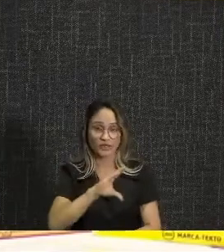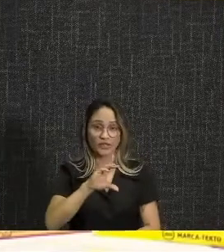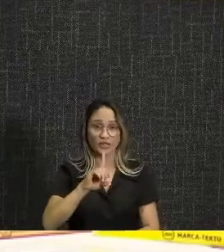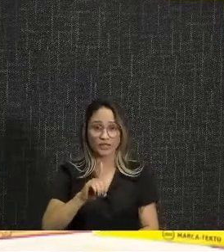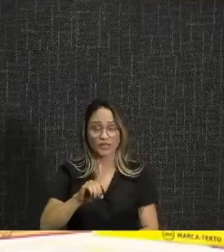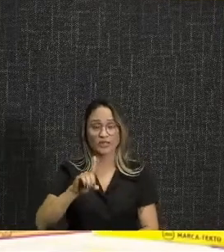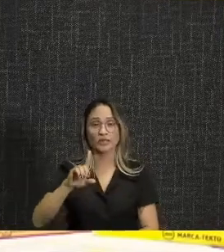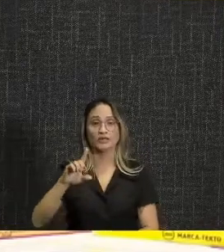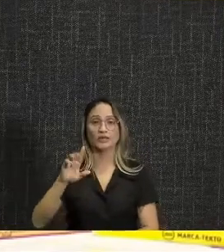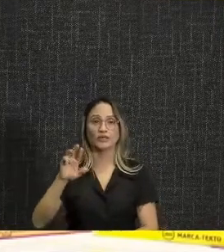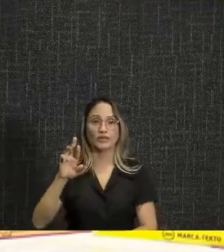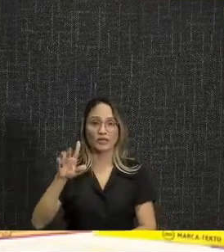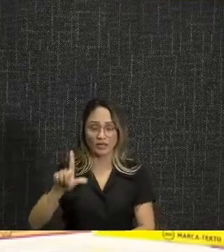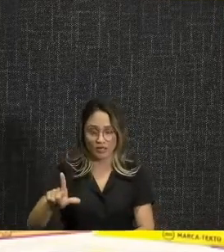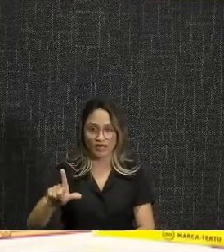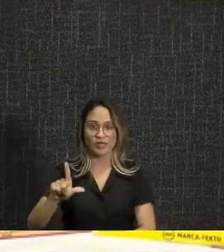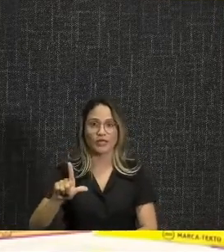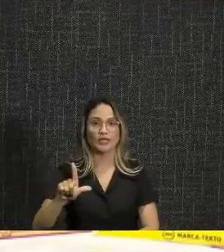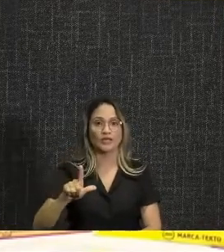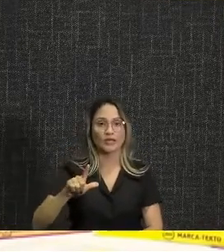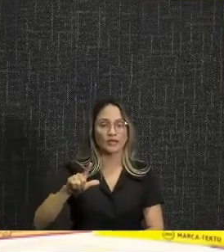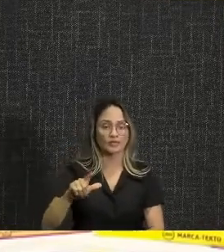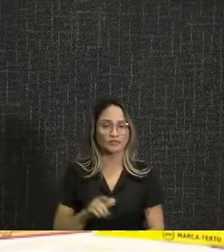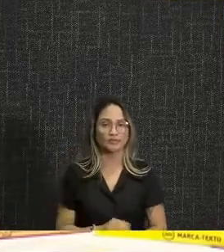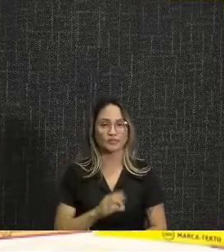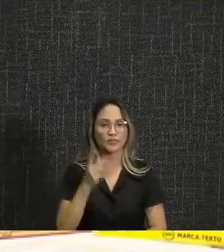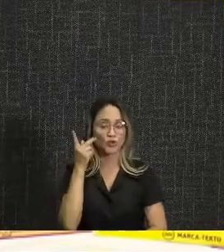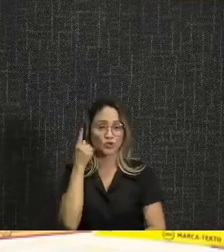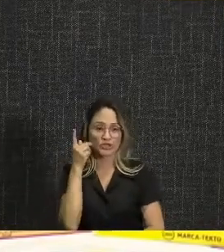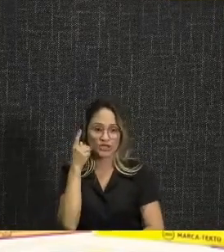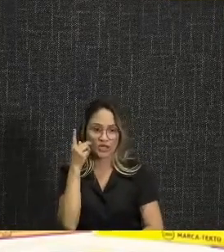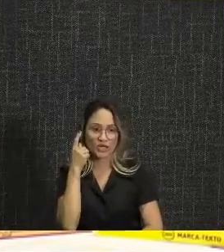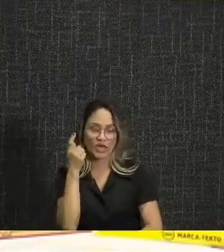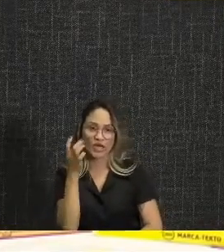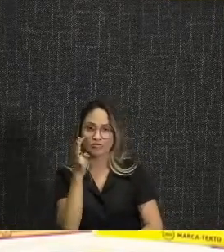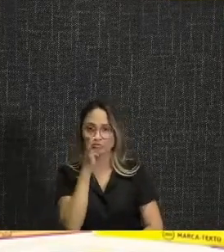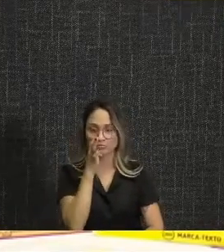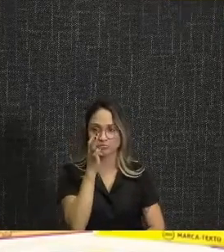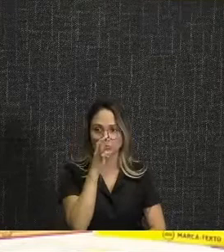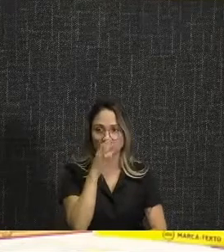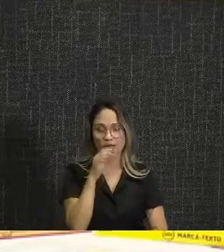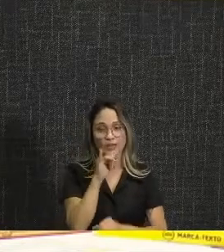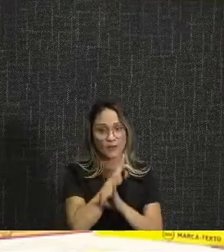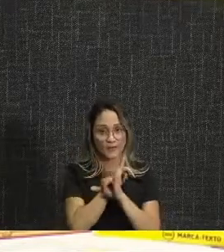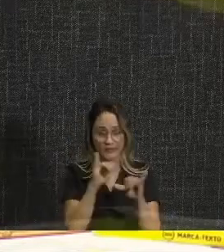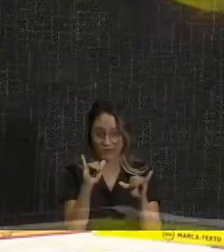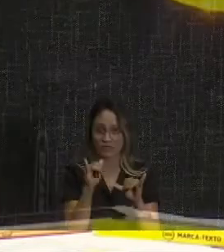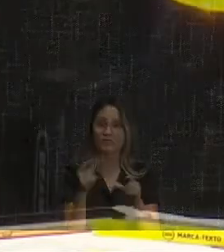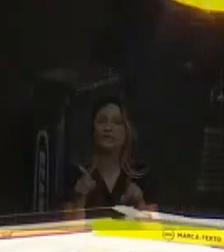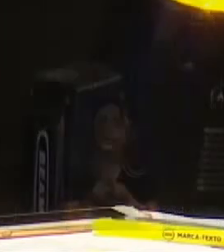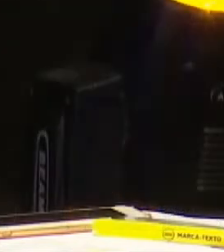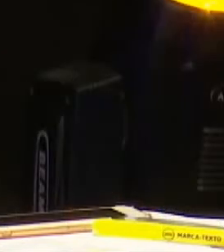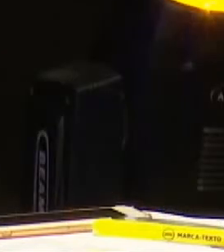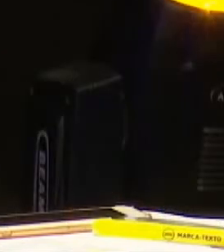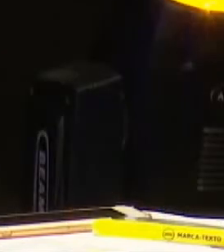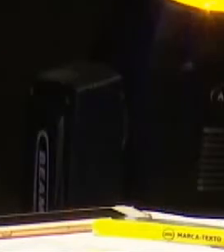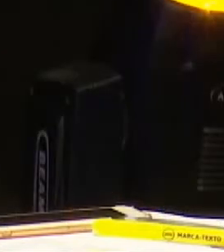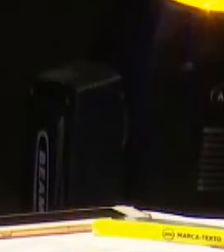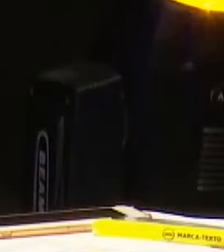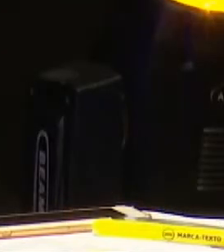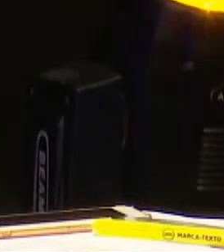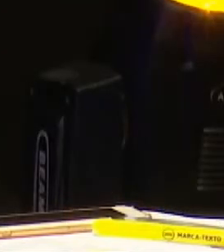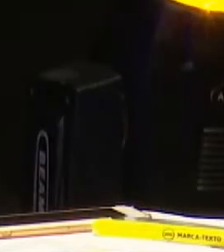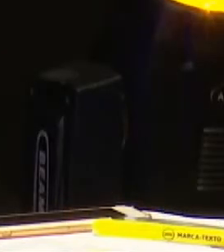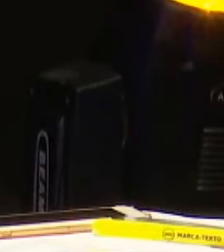no Ceará, que está acompanhando, deixou mensagem no chat da FCDL, no nosso canal no YouTube. Nova Trento,